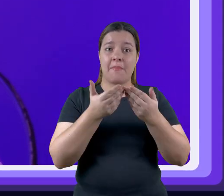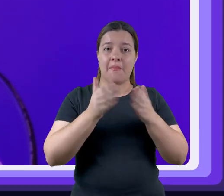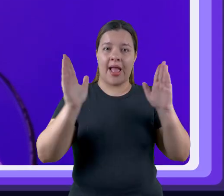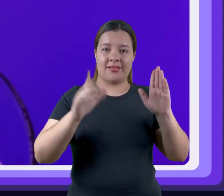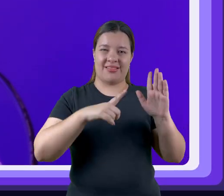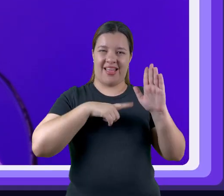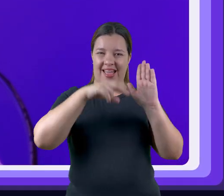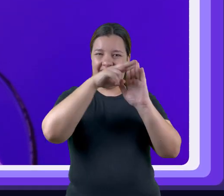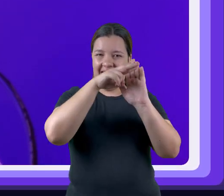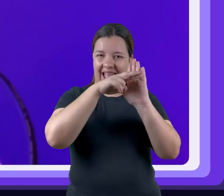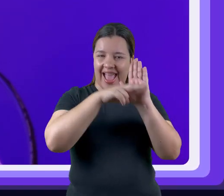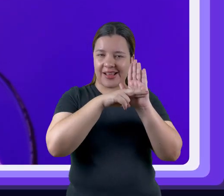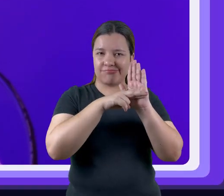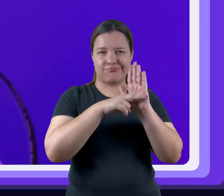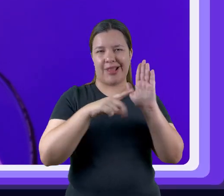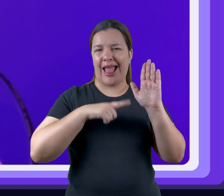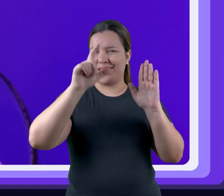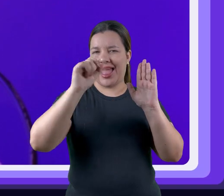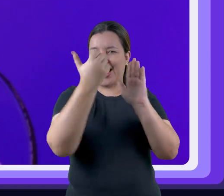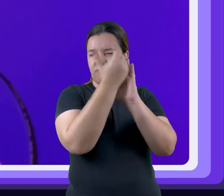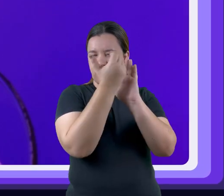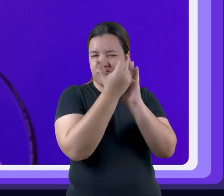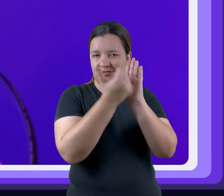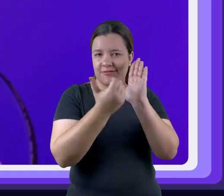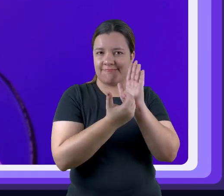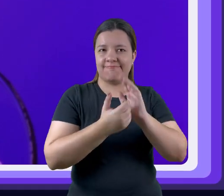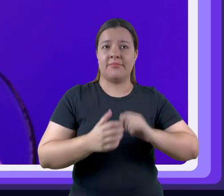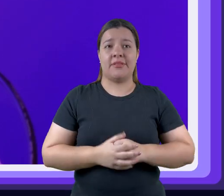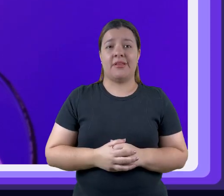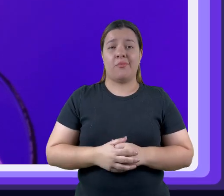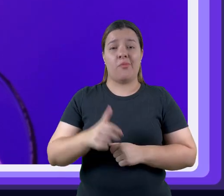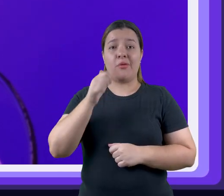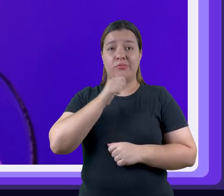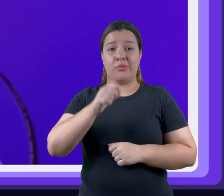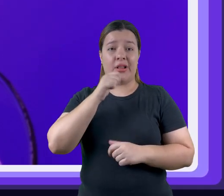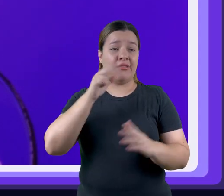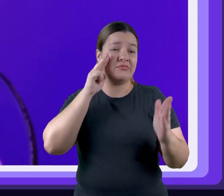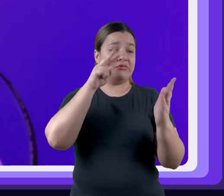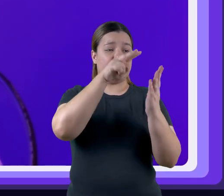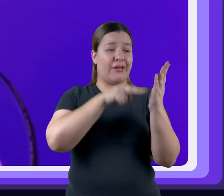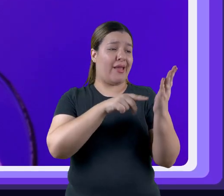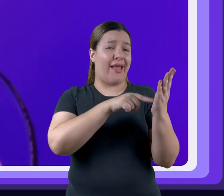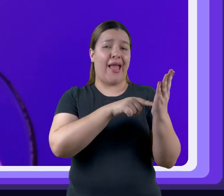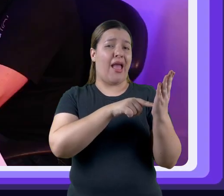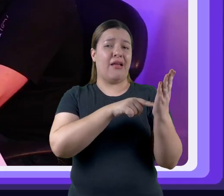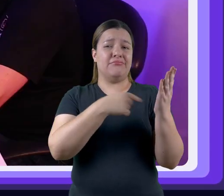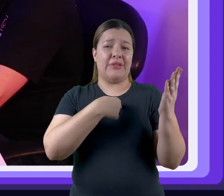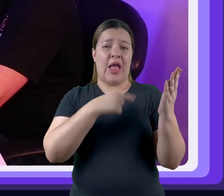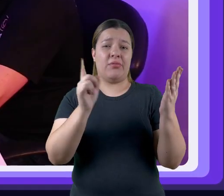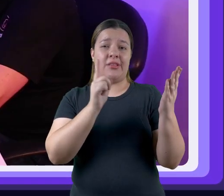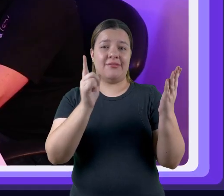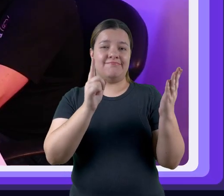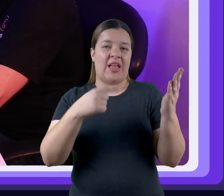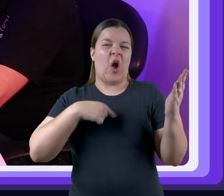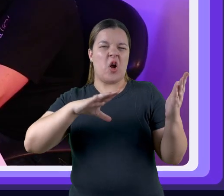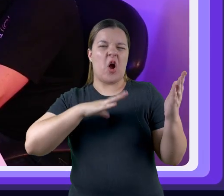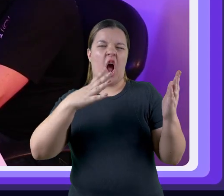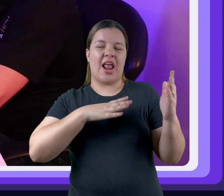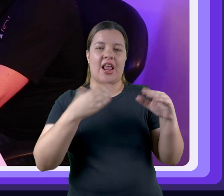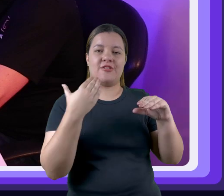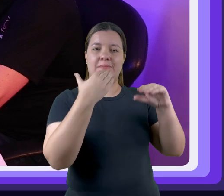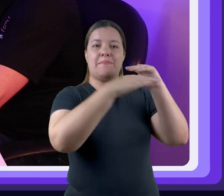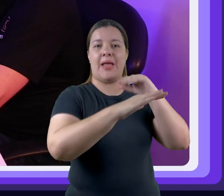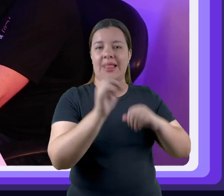aberta Essa vaga tem lá por exemplo 10 pré-requisitos né via de regra as meninas elas só submetem se elas tiverem A